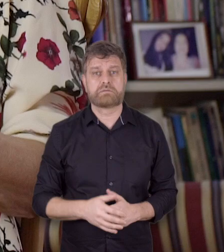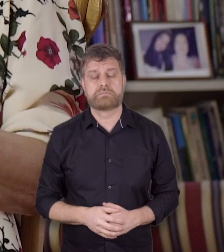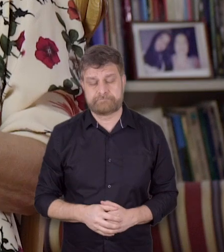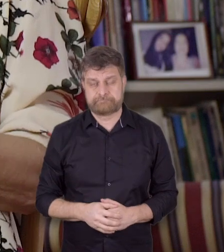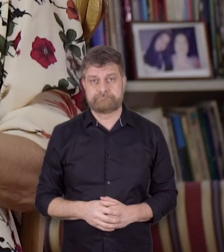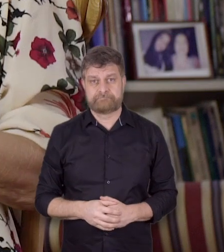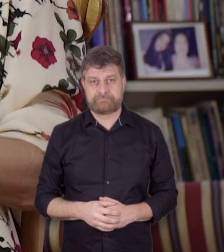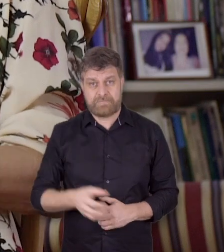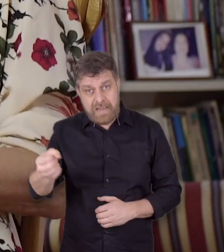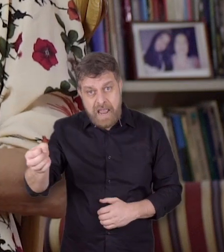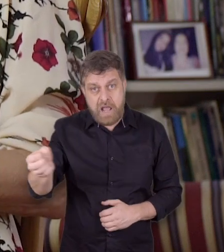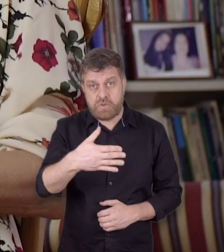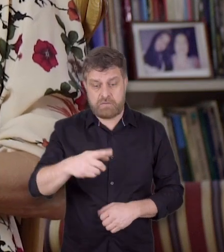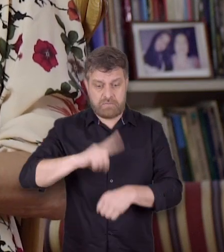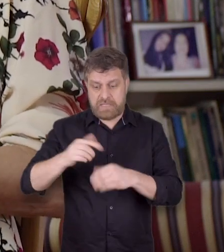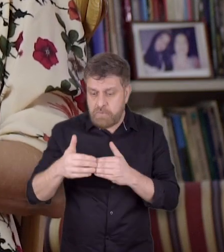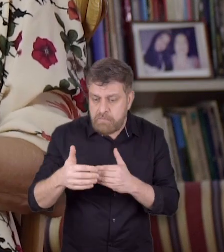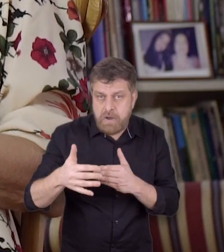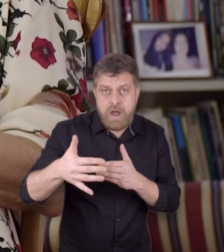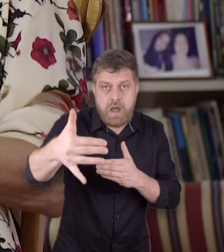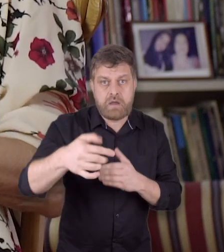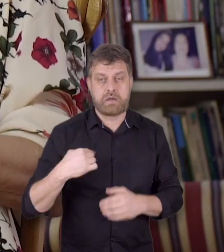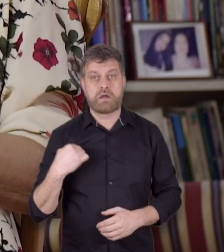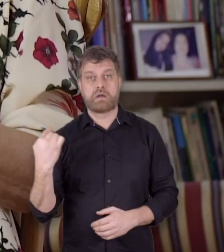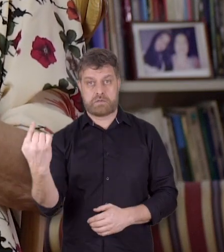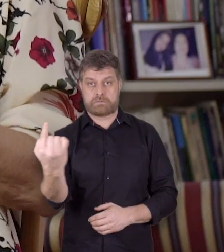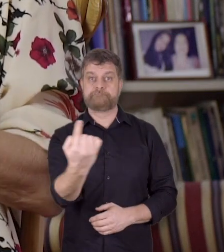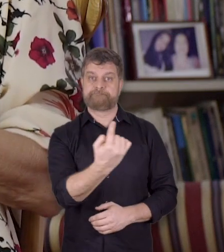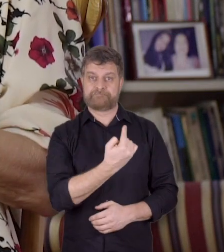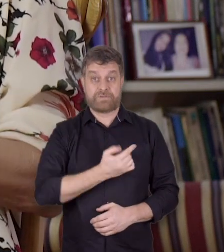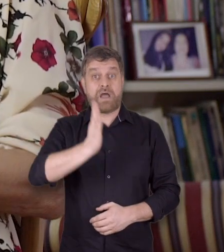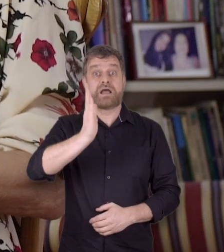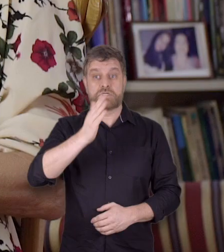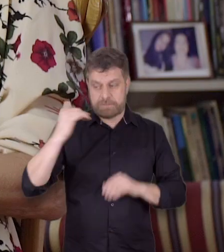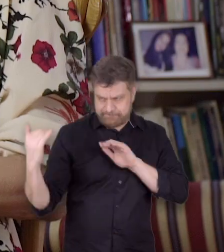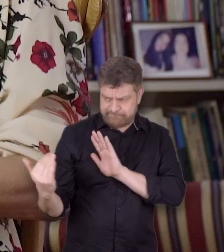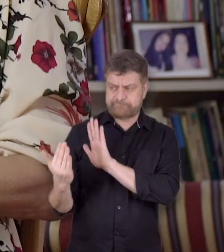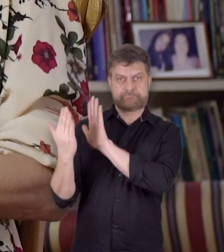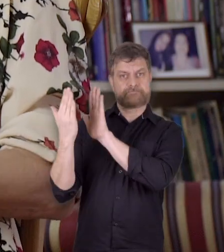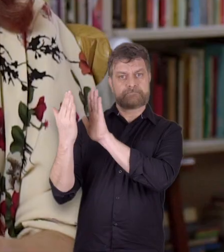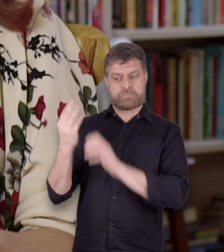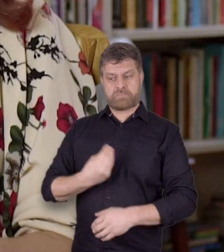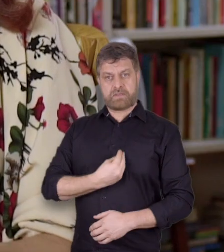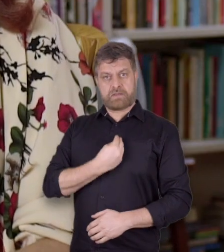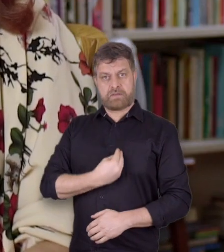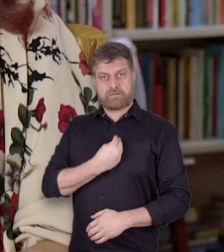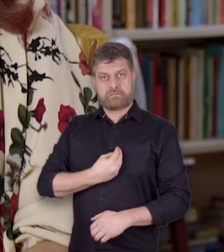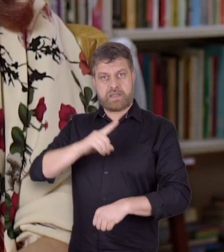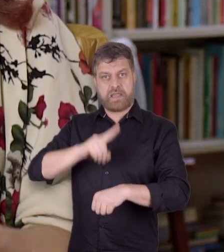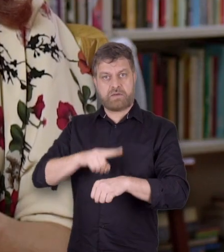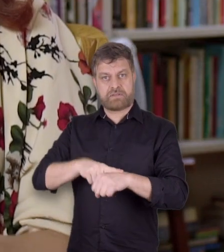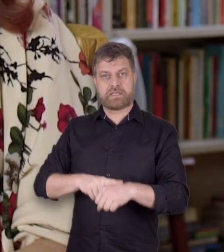partir desta nova era que nós estamos já enfrentando, que é a